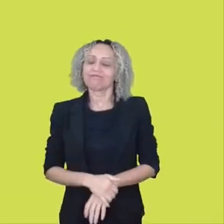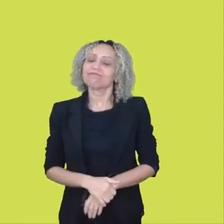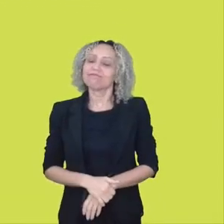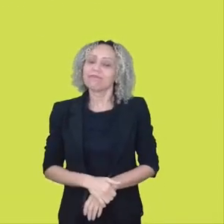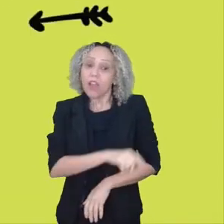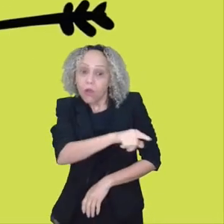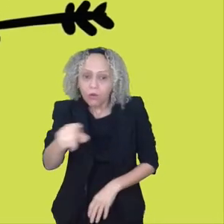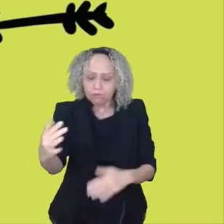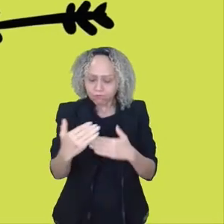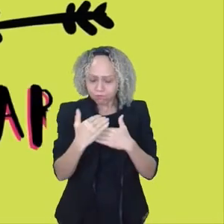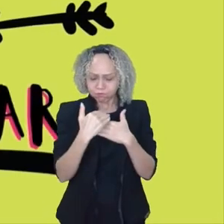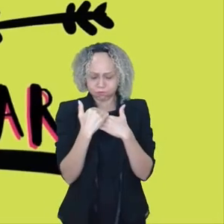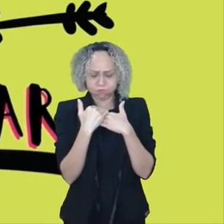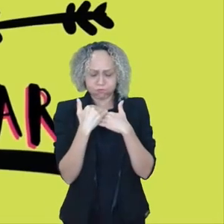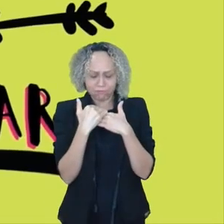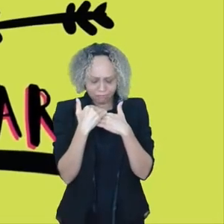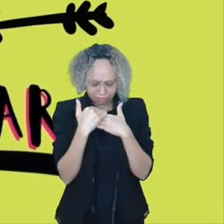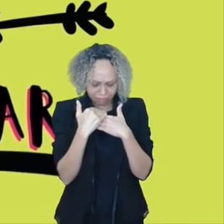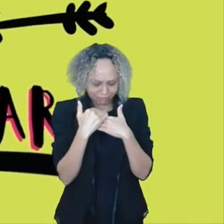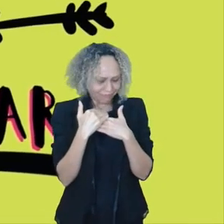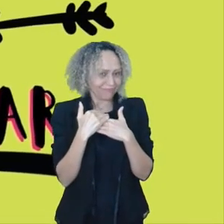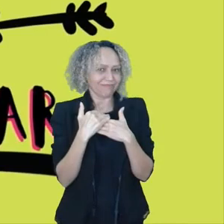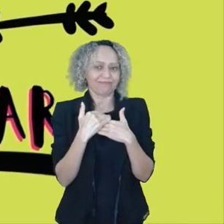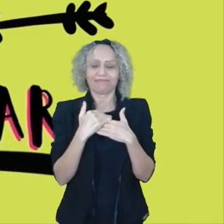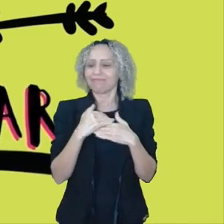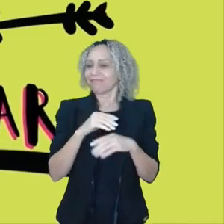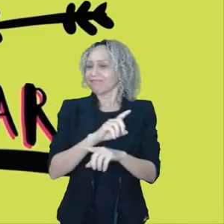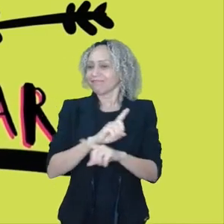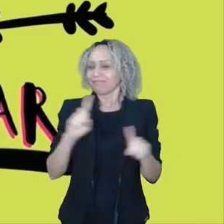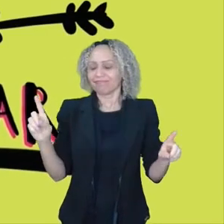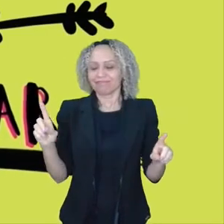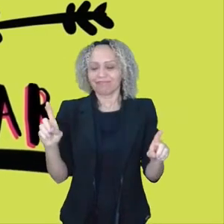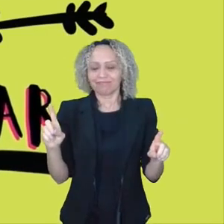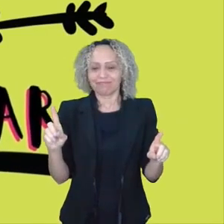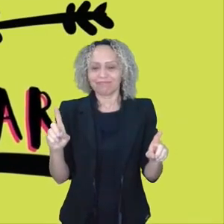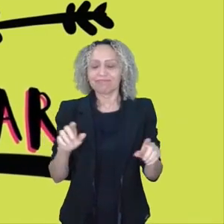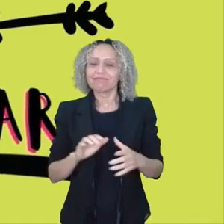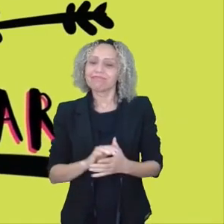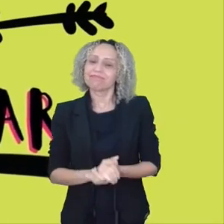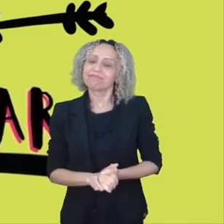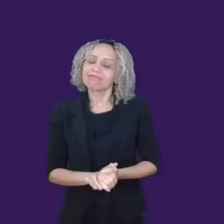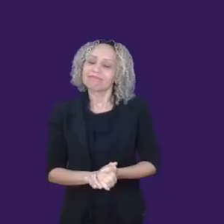Não vão mais conseguir me anular, me calar.